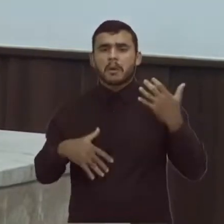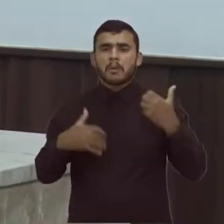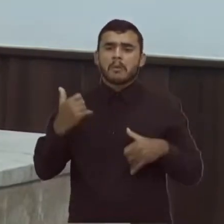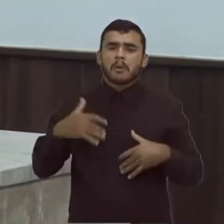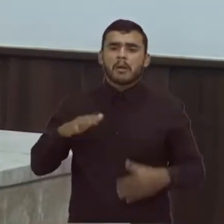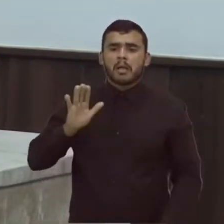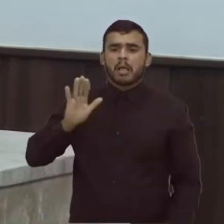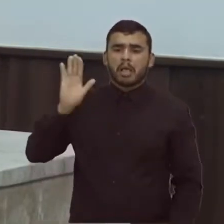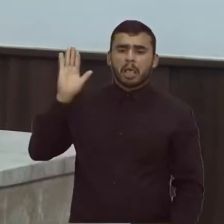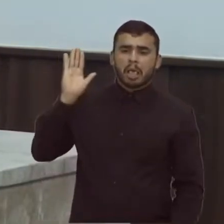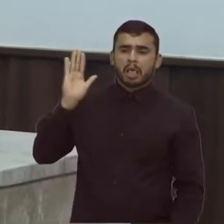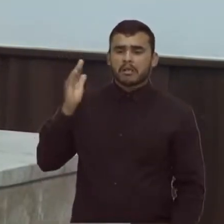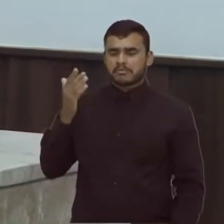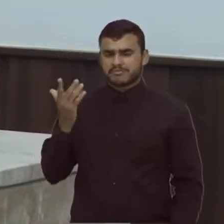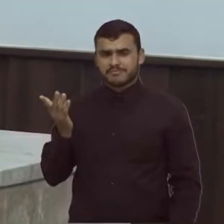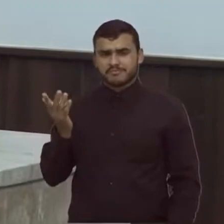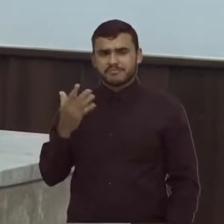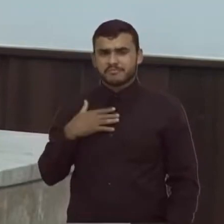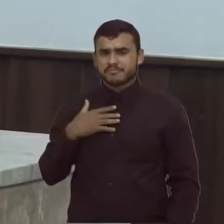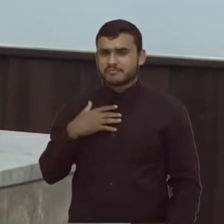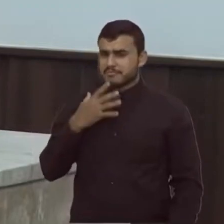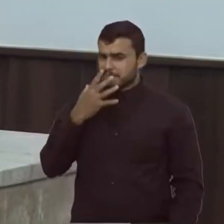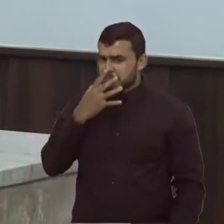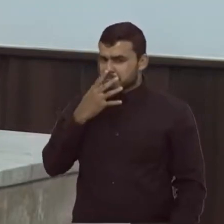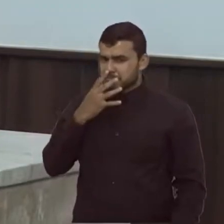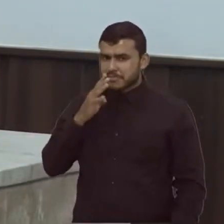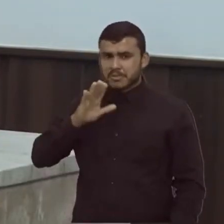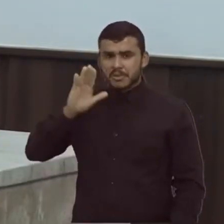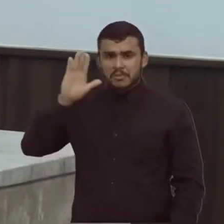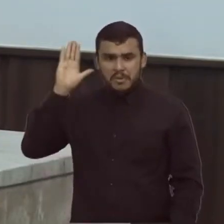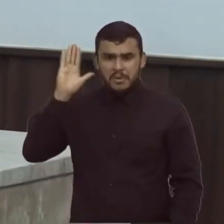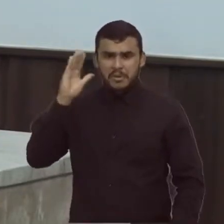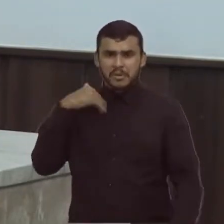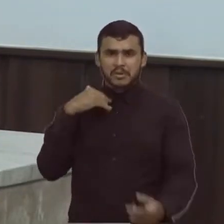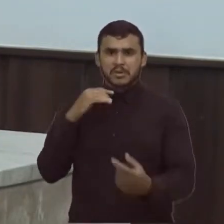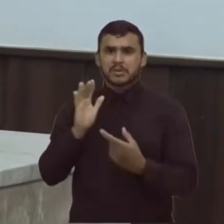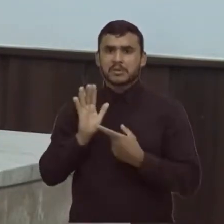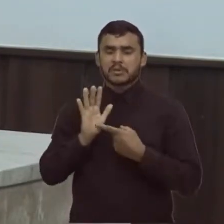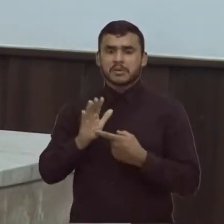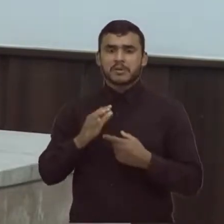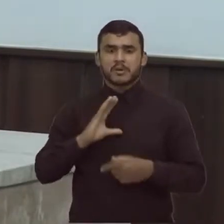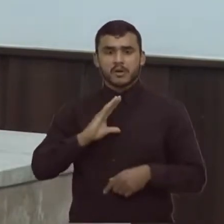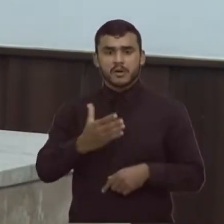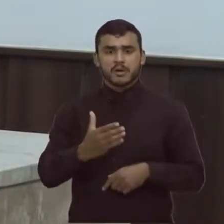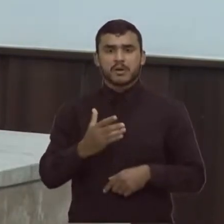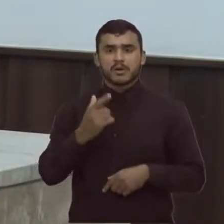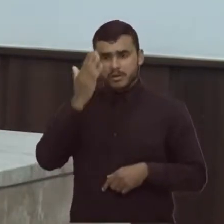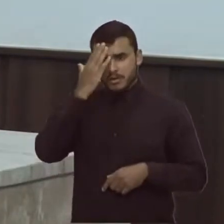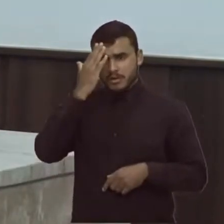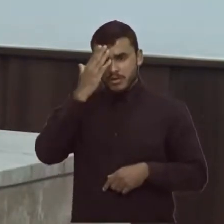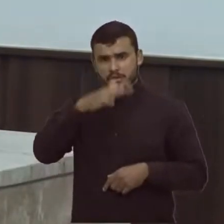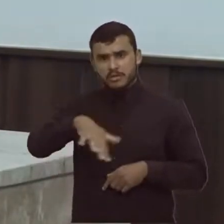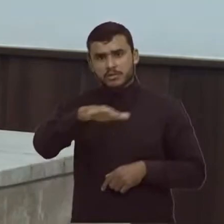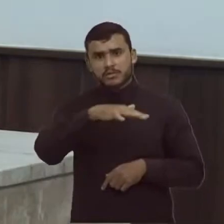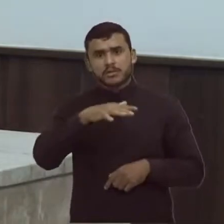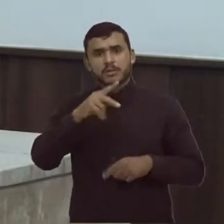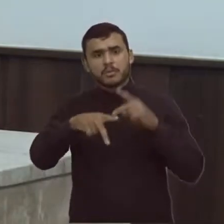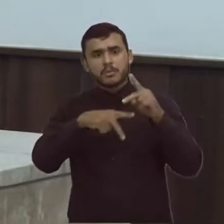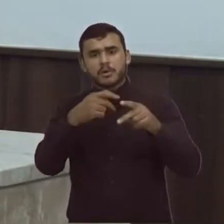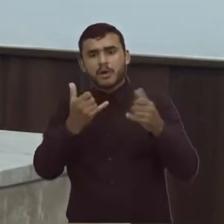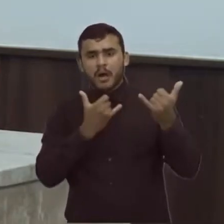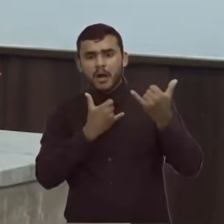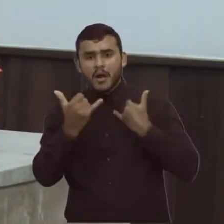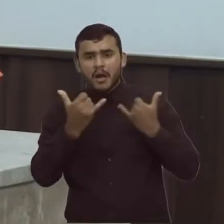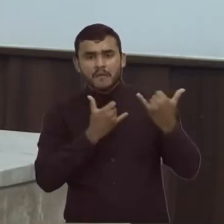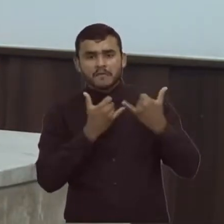promessas não eu não sou mulher de promessa nem te prometer aquilo que eu não posso eu sou mulher de agir de ouvir a minha comunidade de ouvir